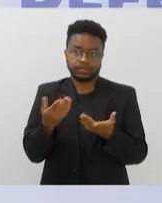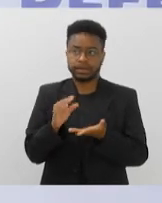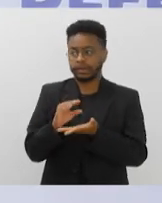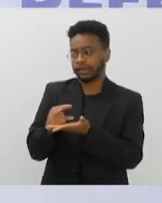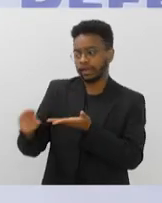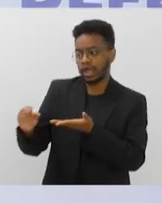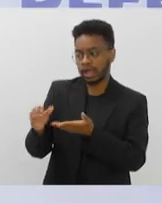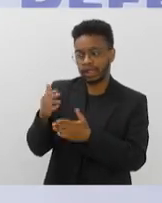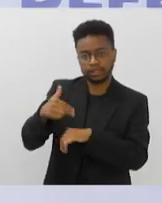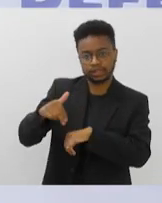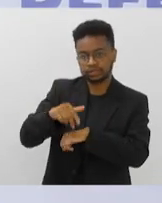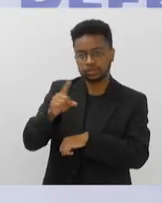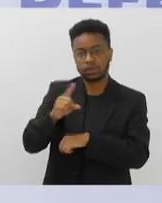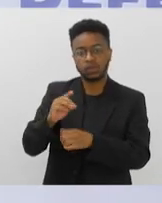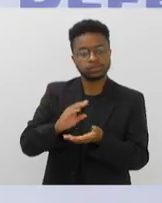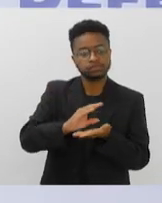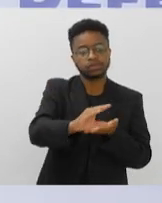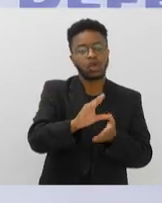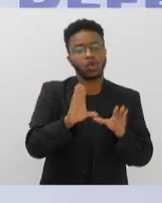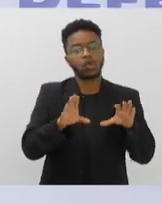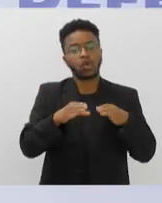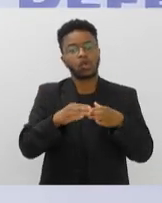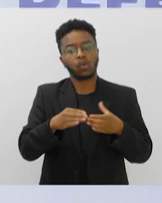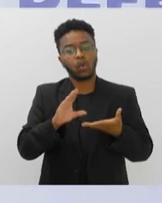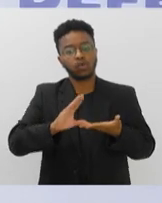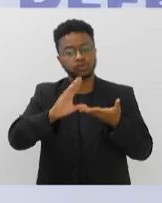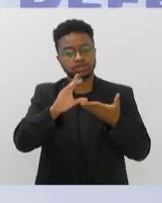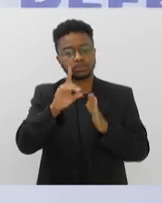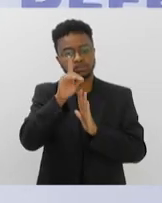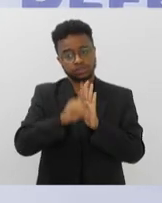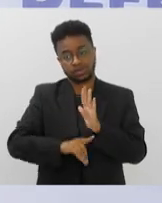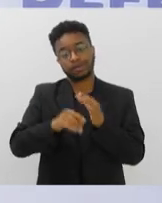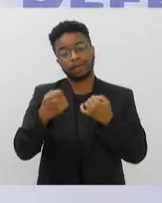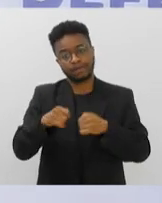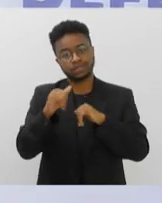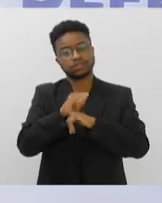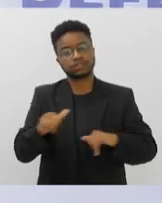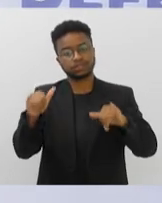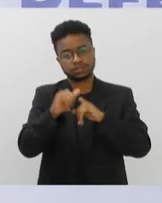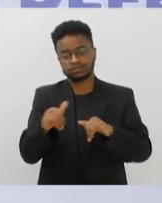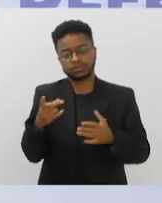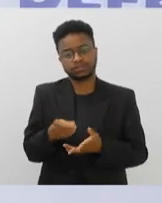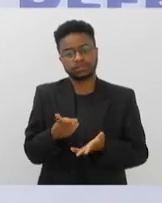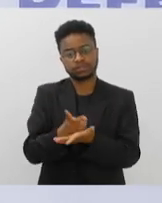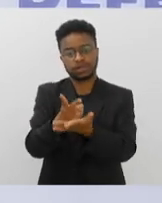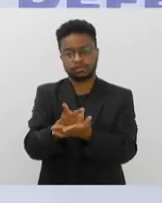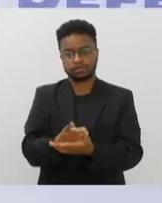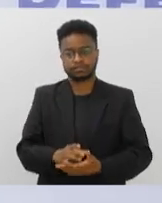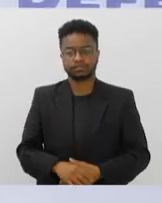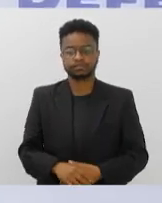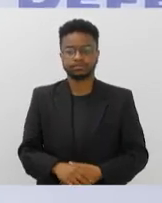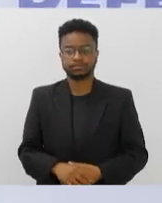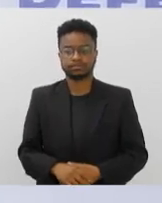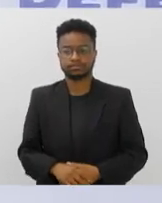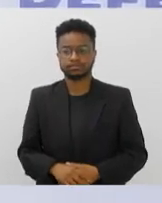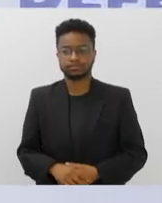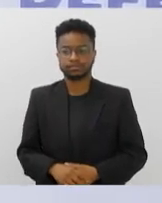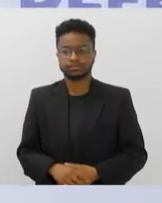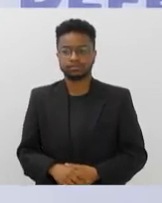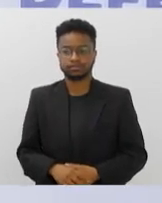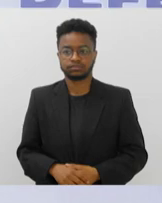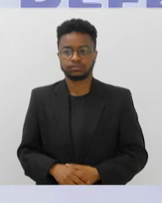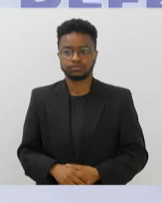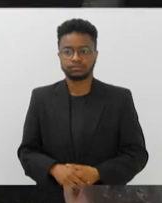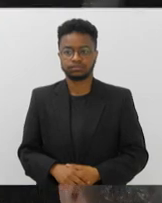conselho de direito essa essa essa campanha tem que ser feita ininterruptamente Posso p os conselhos Pode